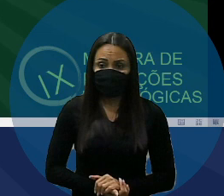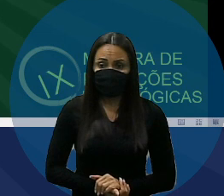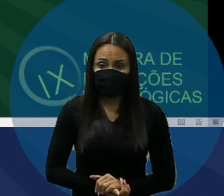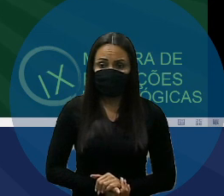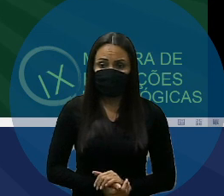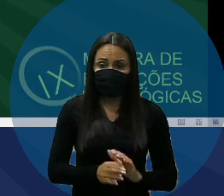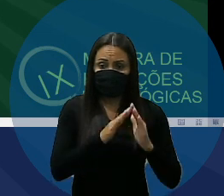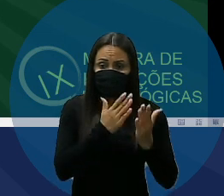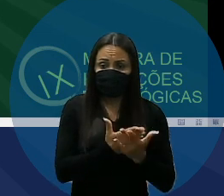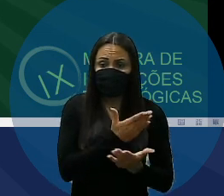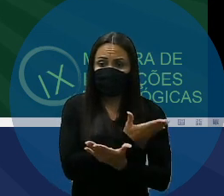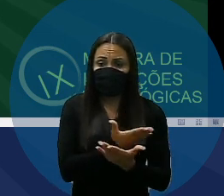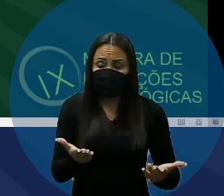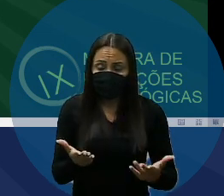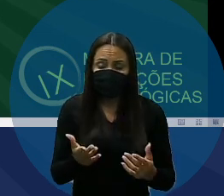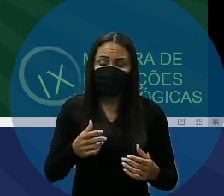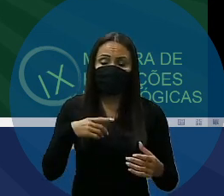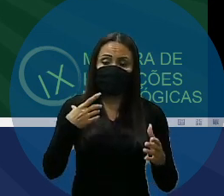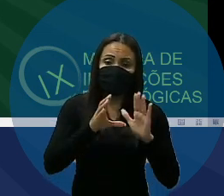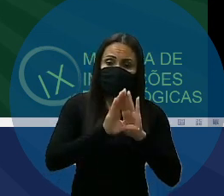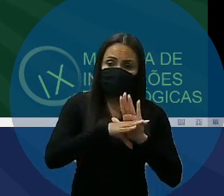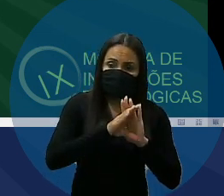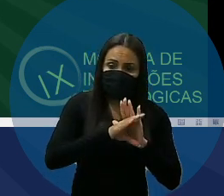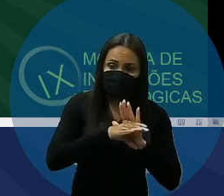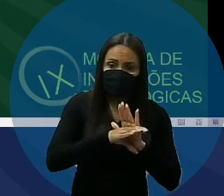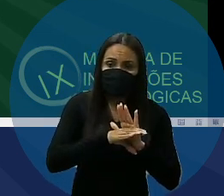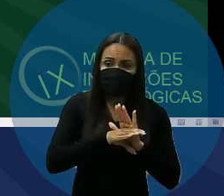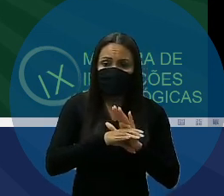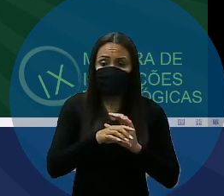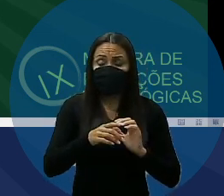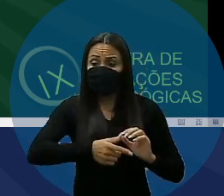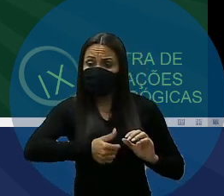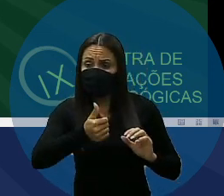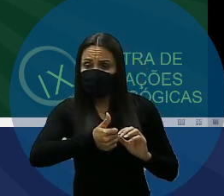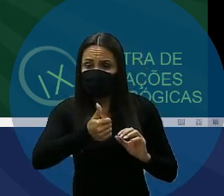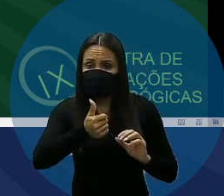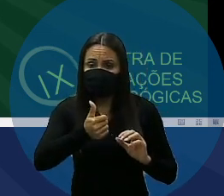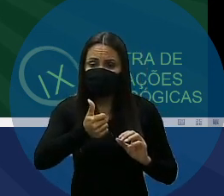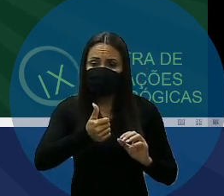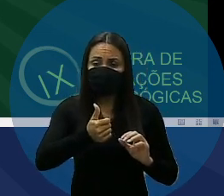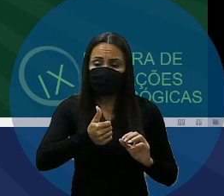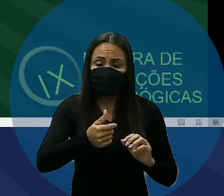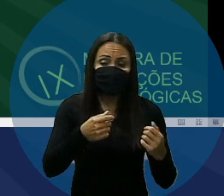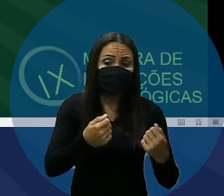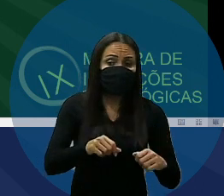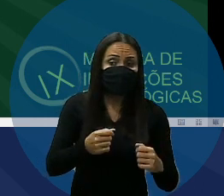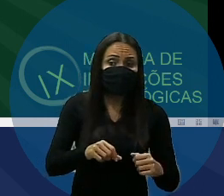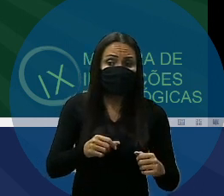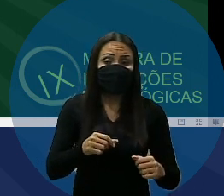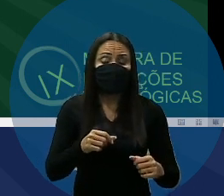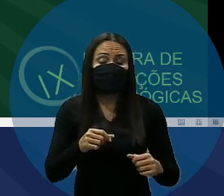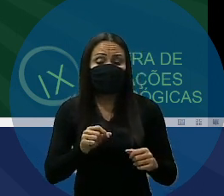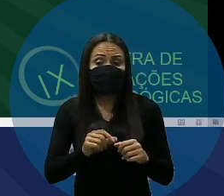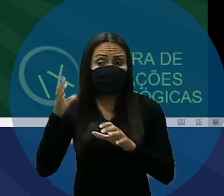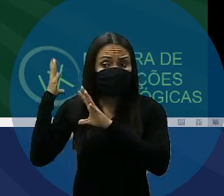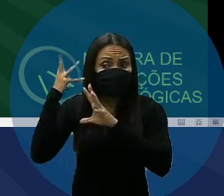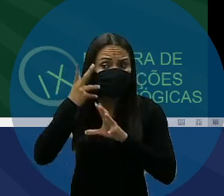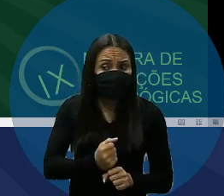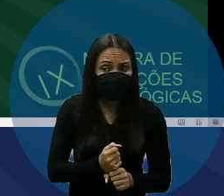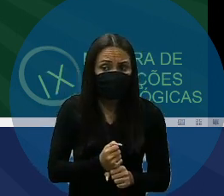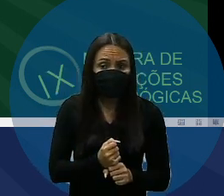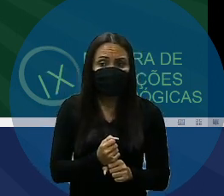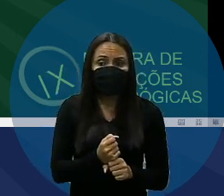Bom, com uma abordagem conceitual, né, primeiramente, a gente teve que fazer uma revisão, né,